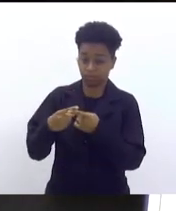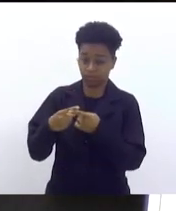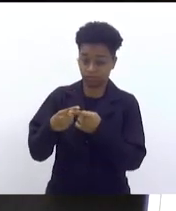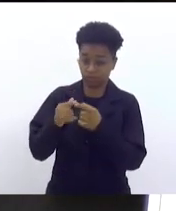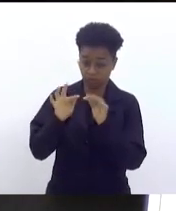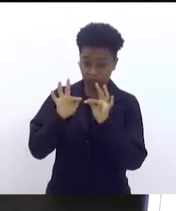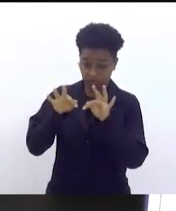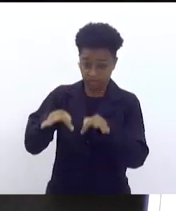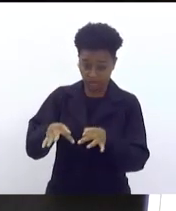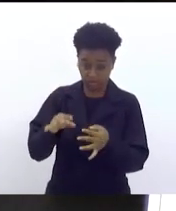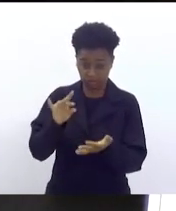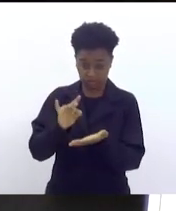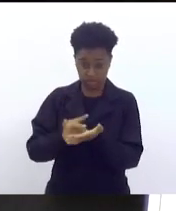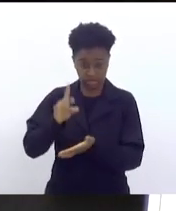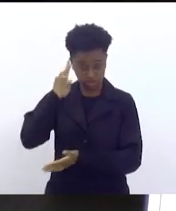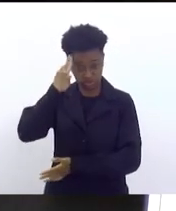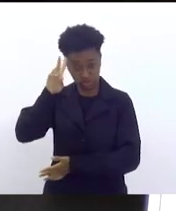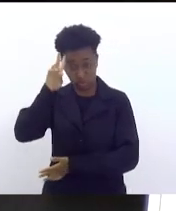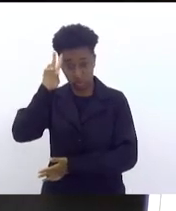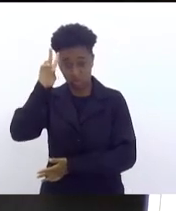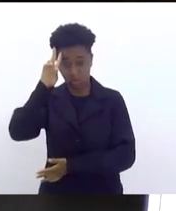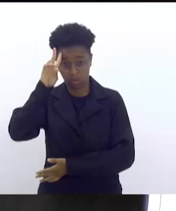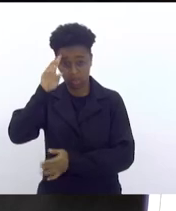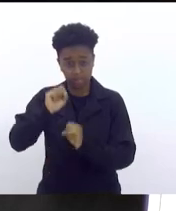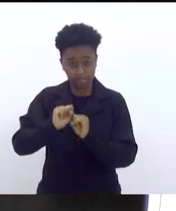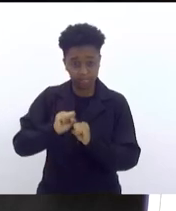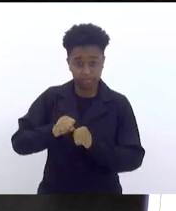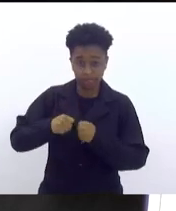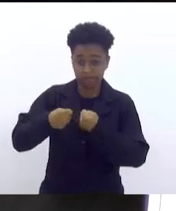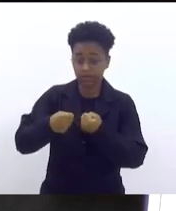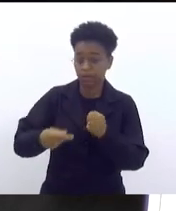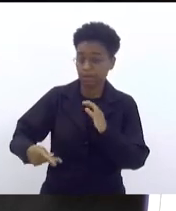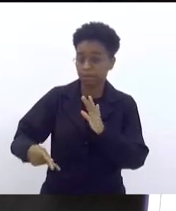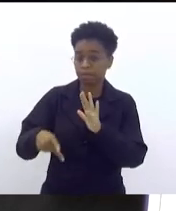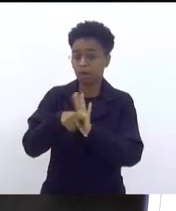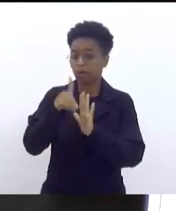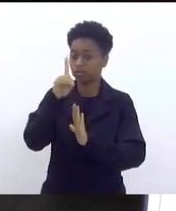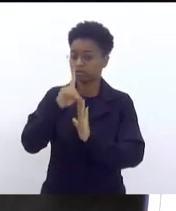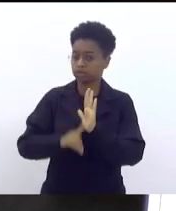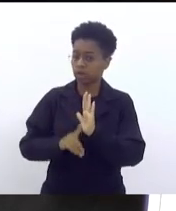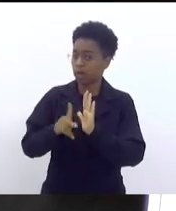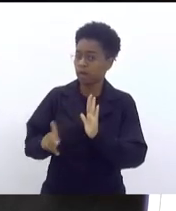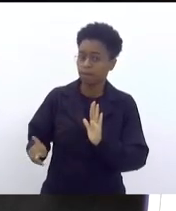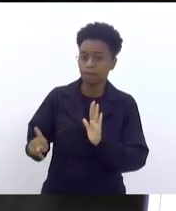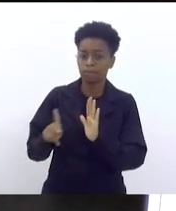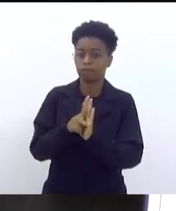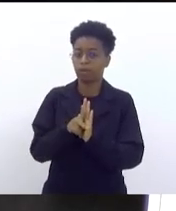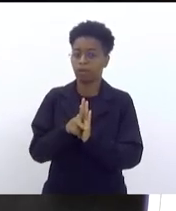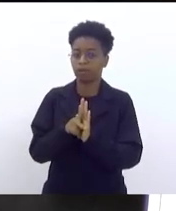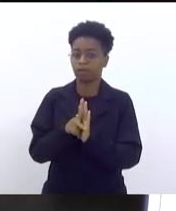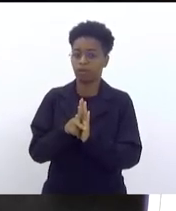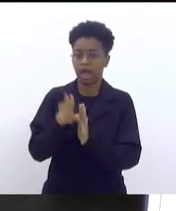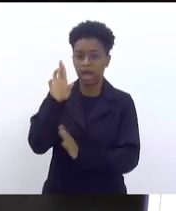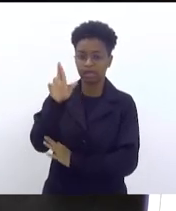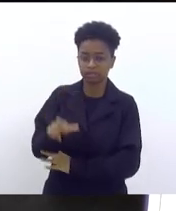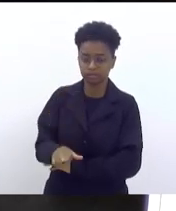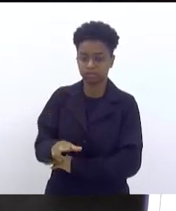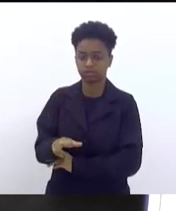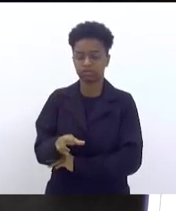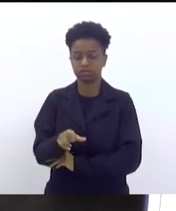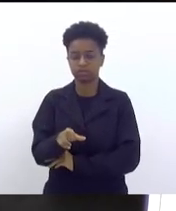história toda para defender os seus próprios direitos os seus próprios as suas próprias razões